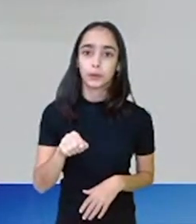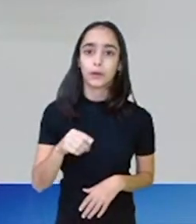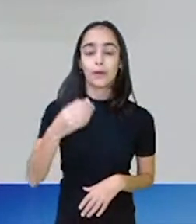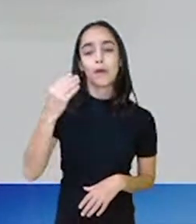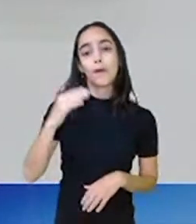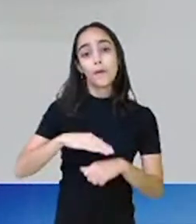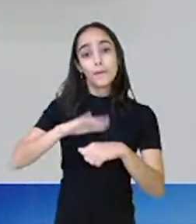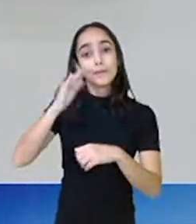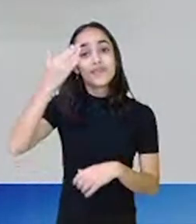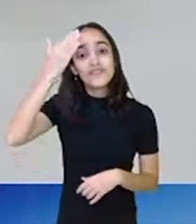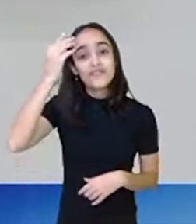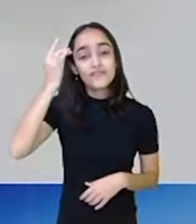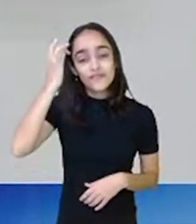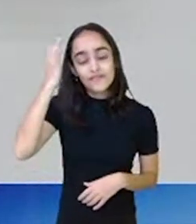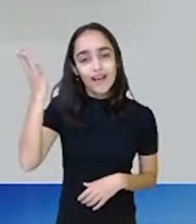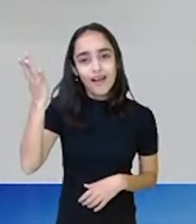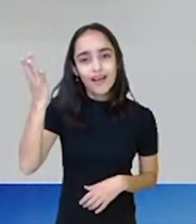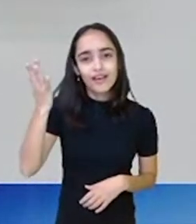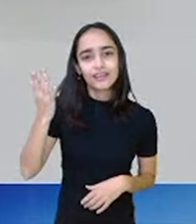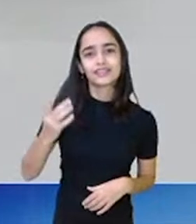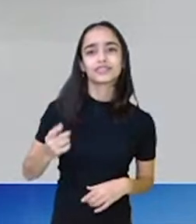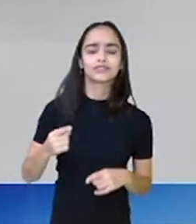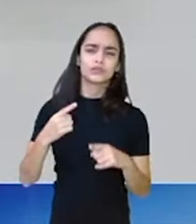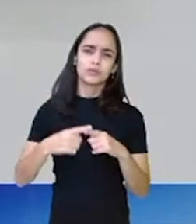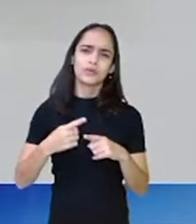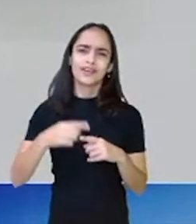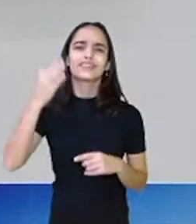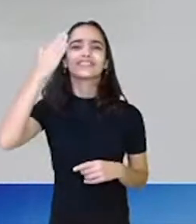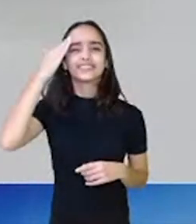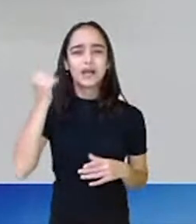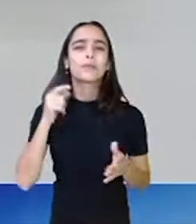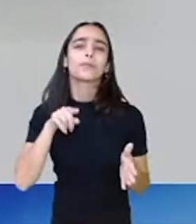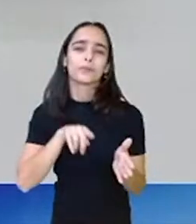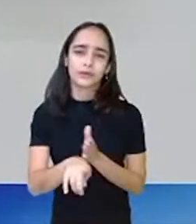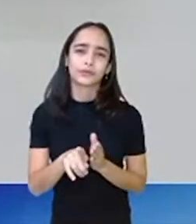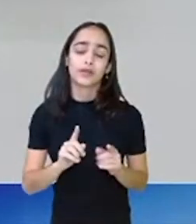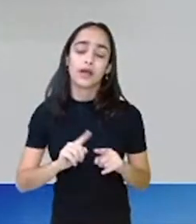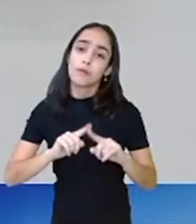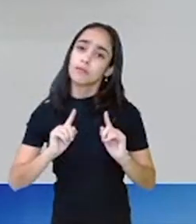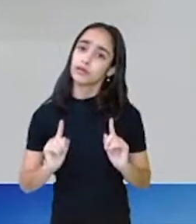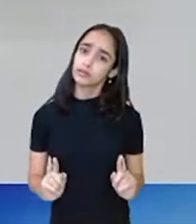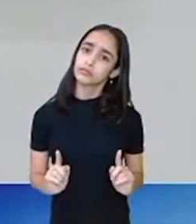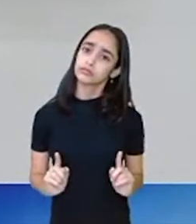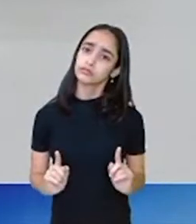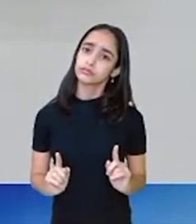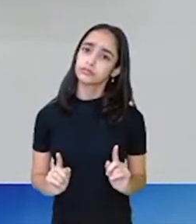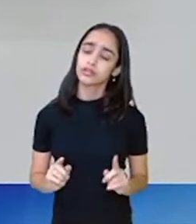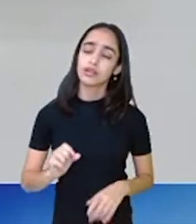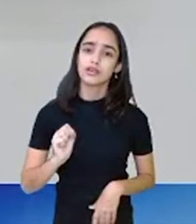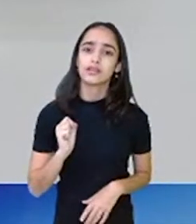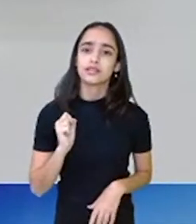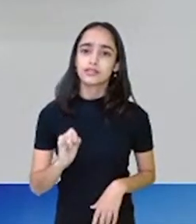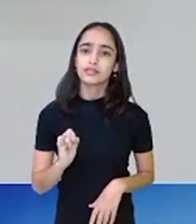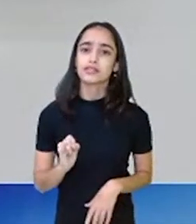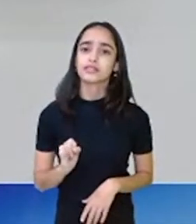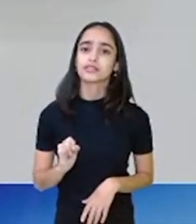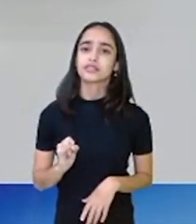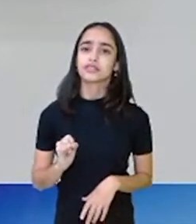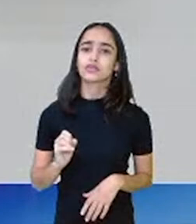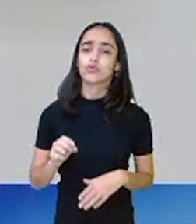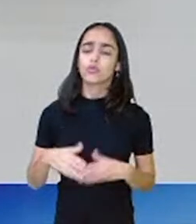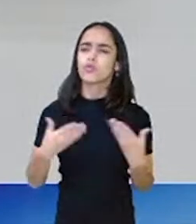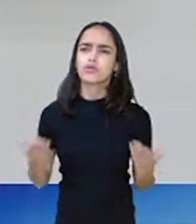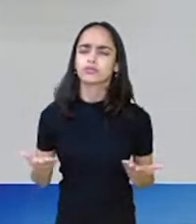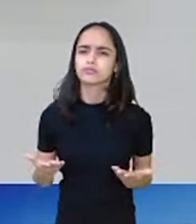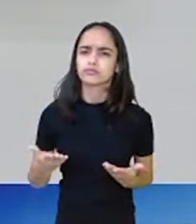pergunta. Mas quando é uma emoção de um encerramento ali, de uma afirmação,